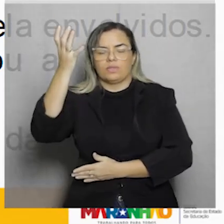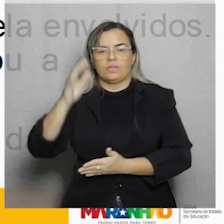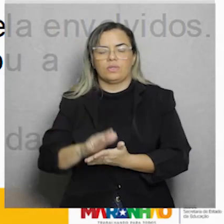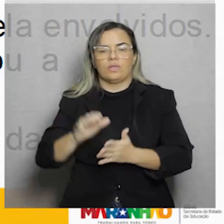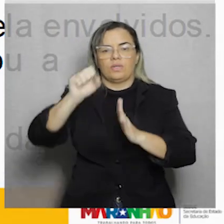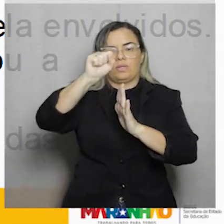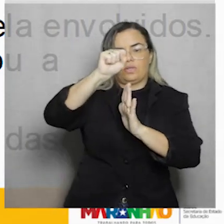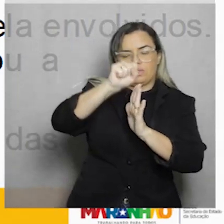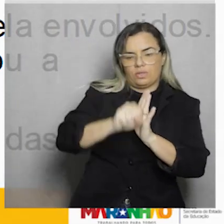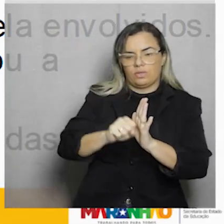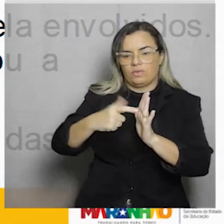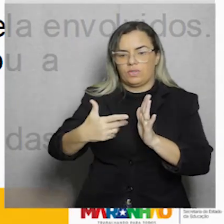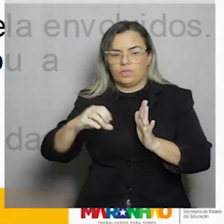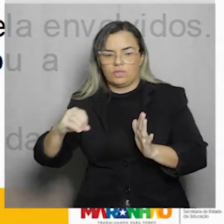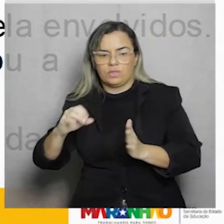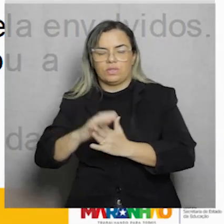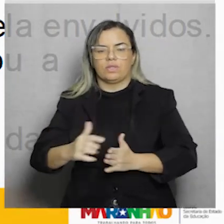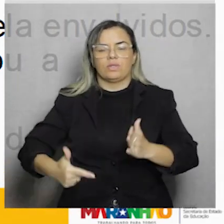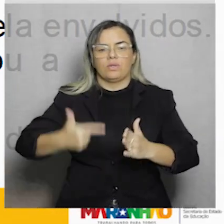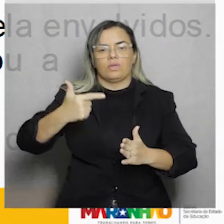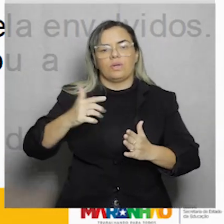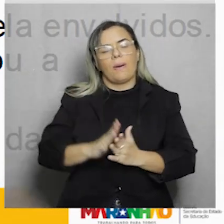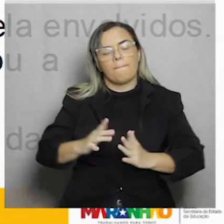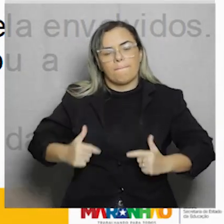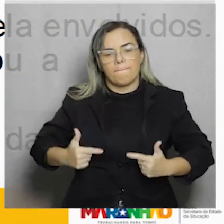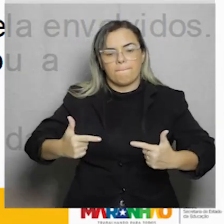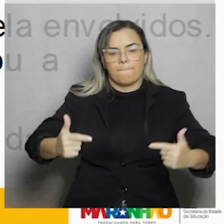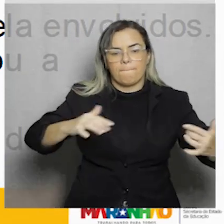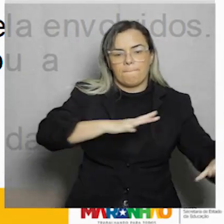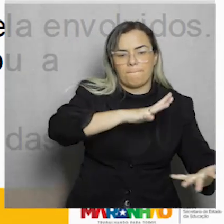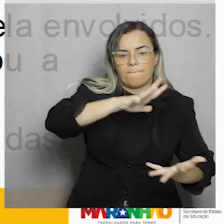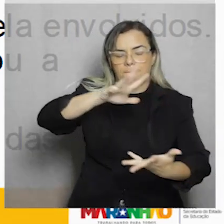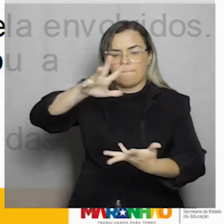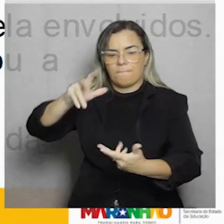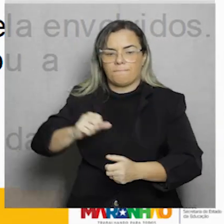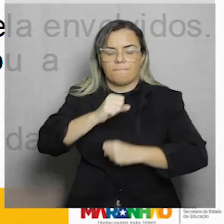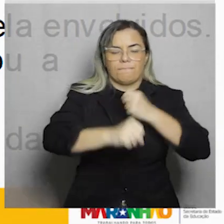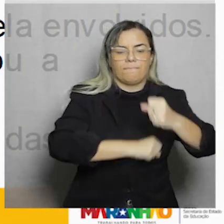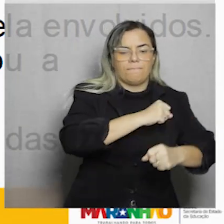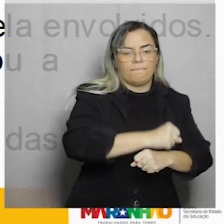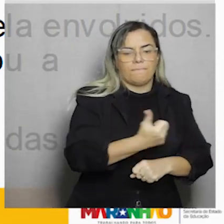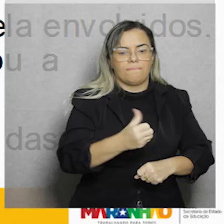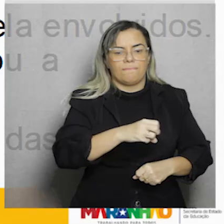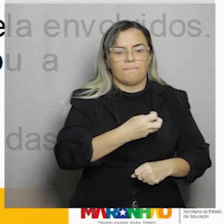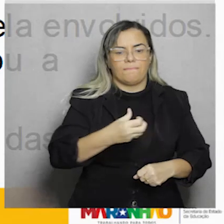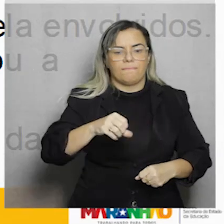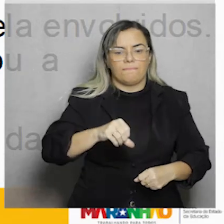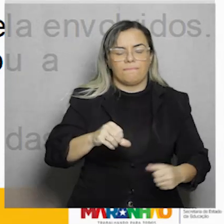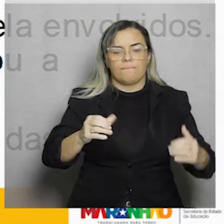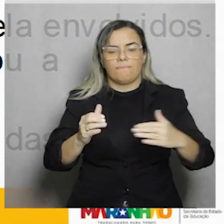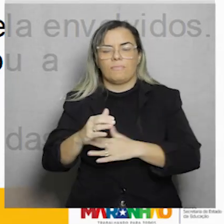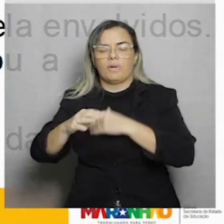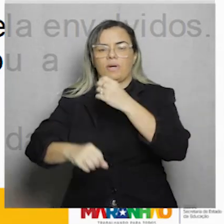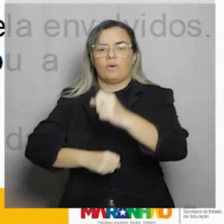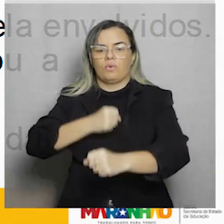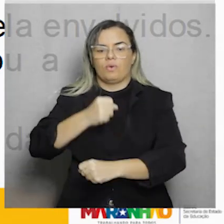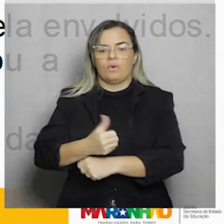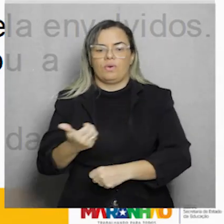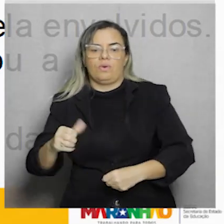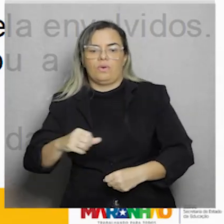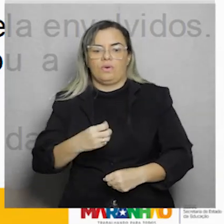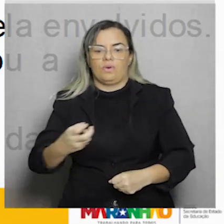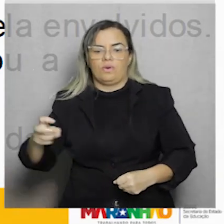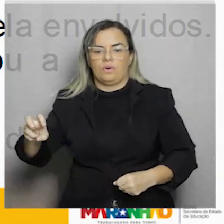acontecimentos do século XX, a Segunda Guerra Mundial, de 1939 a 45,